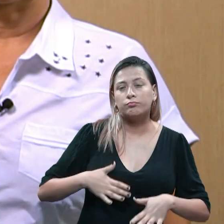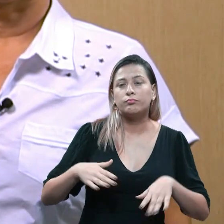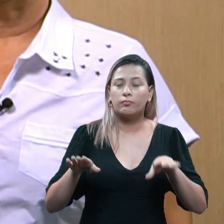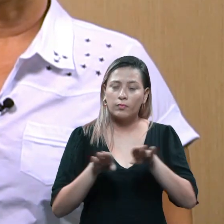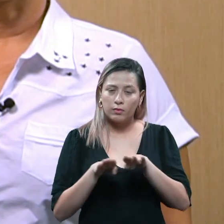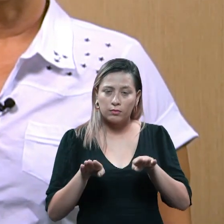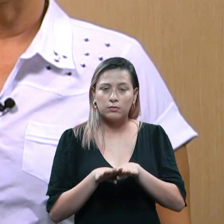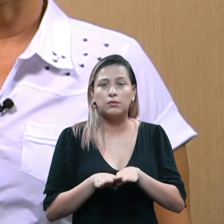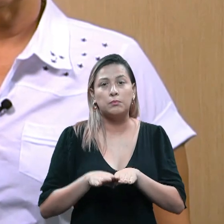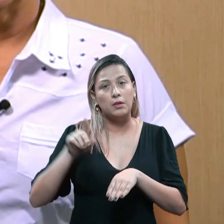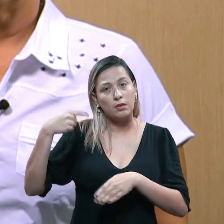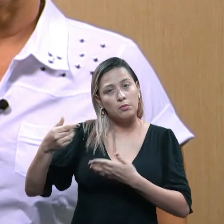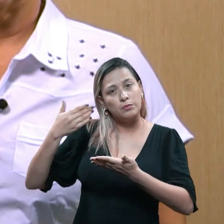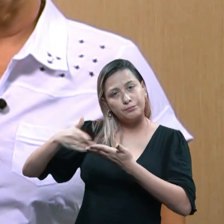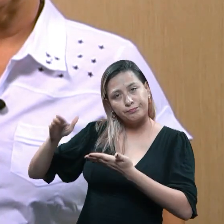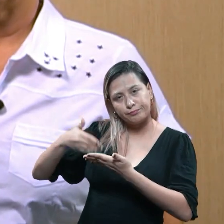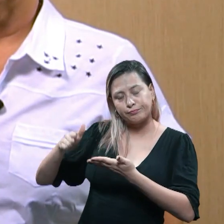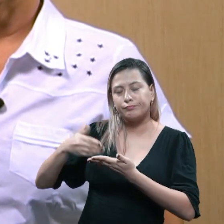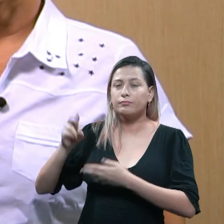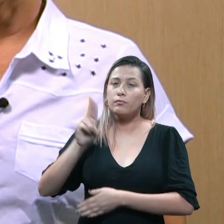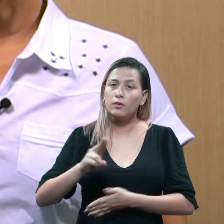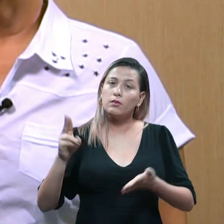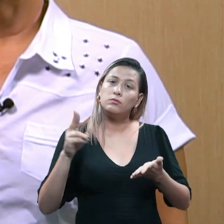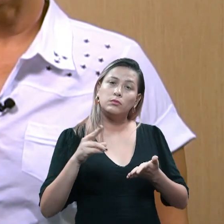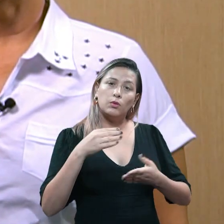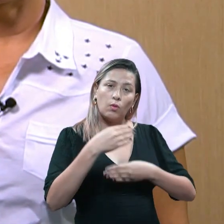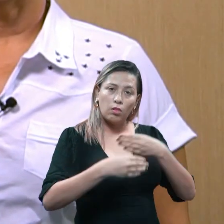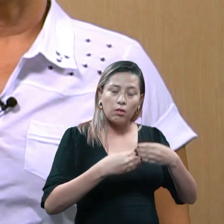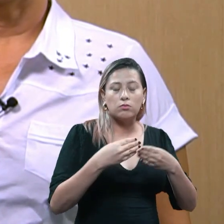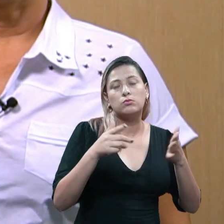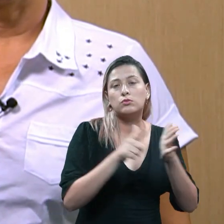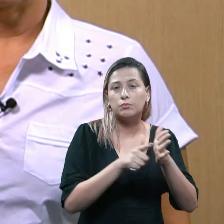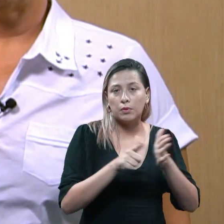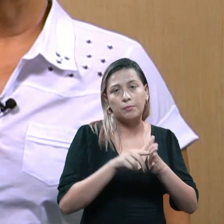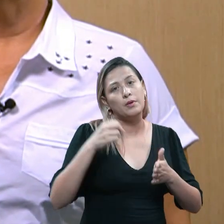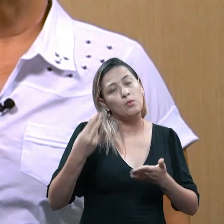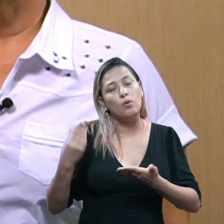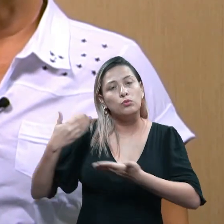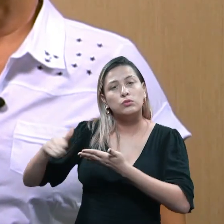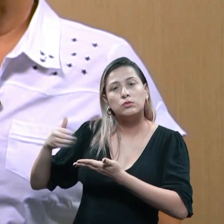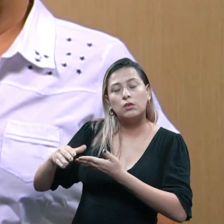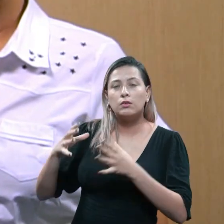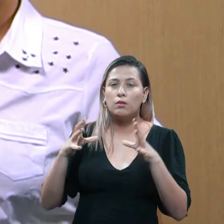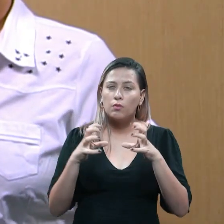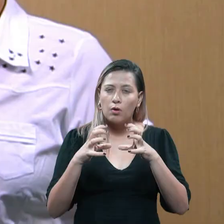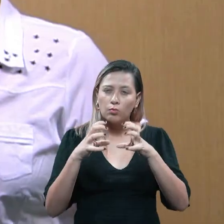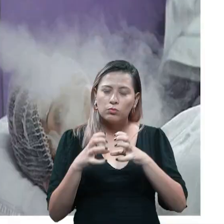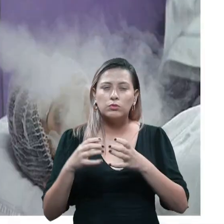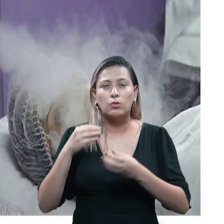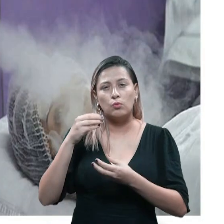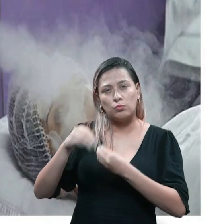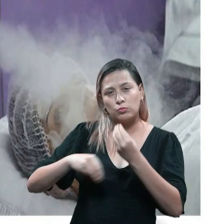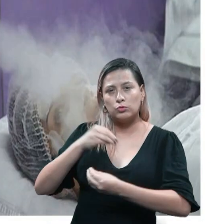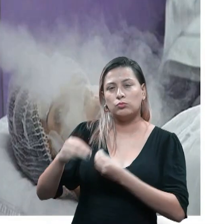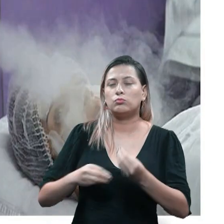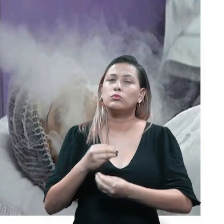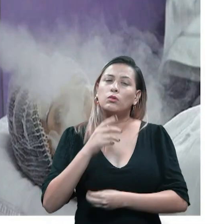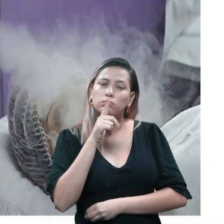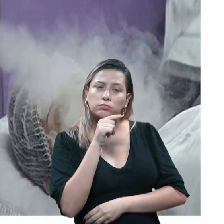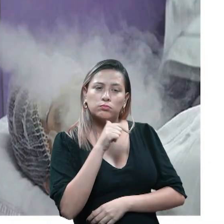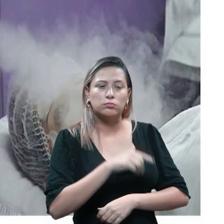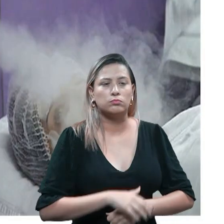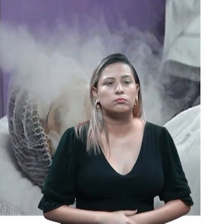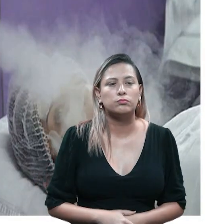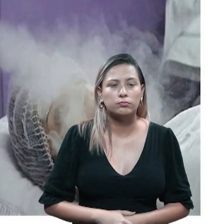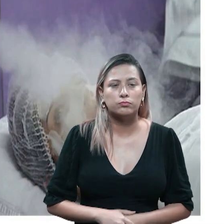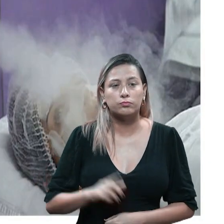ser retirados os resíduos com lenço de papel, lenço descartável ou algodão umedecido em água. A emoliência